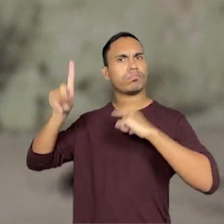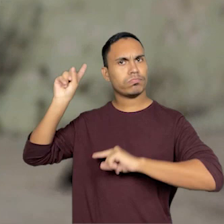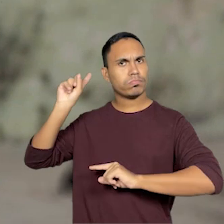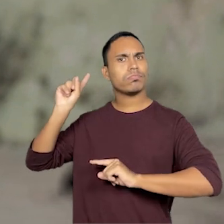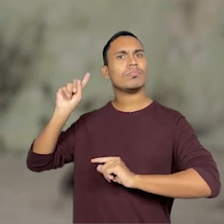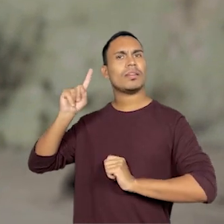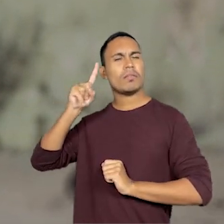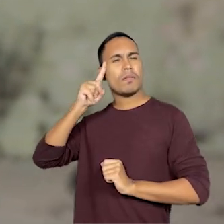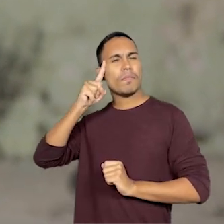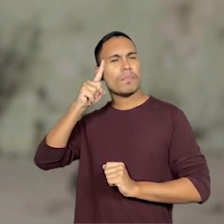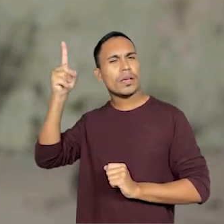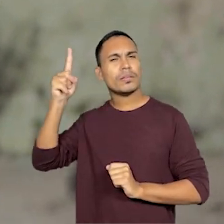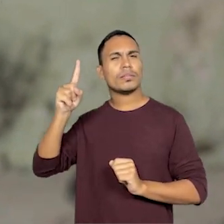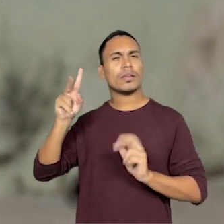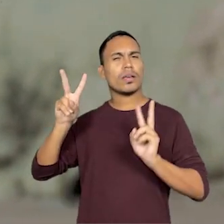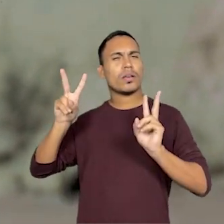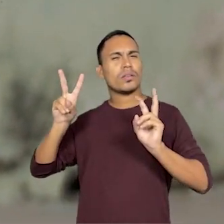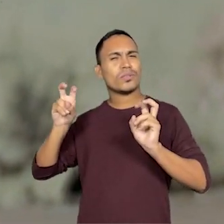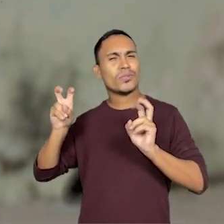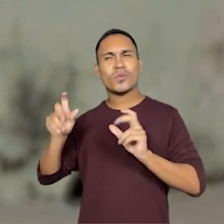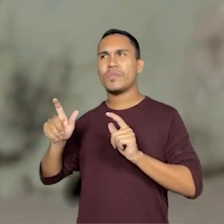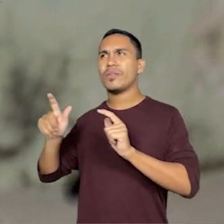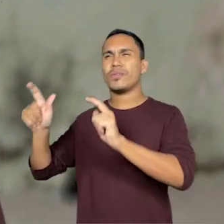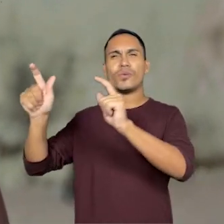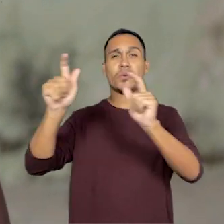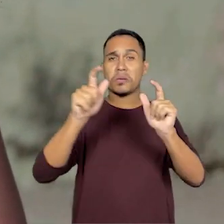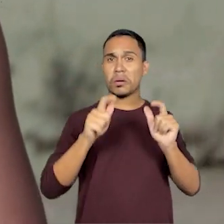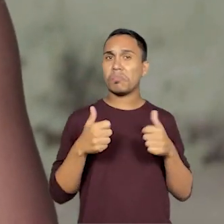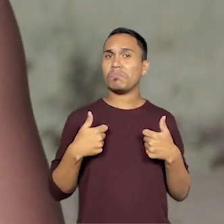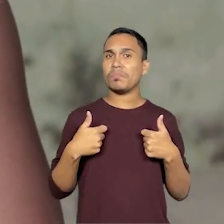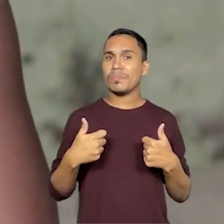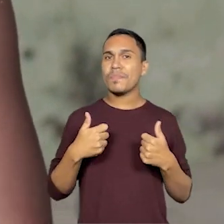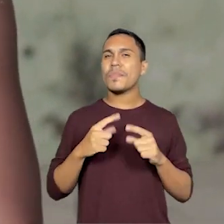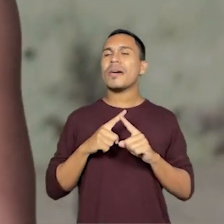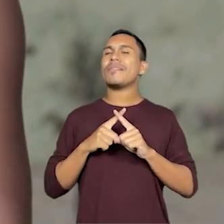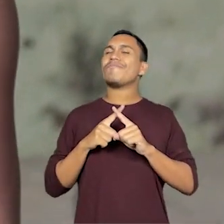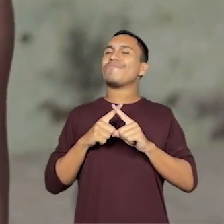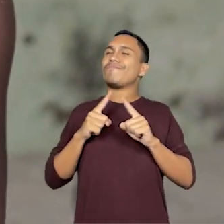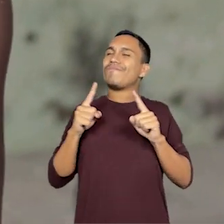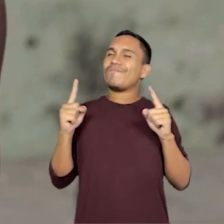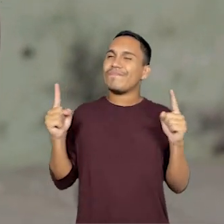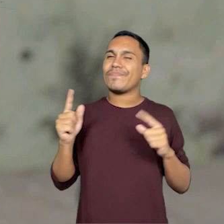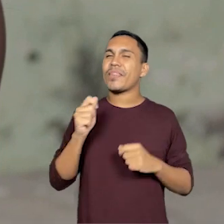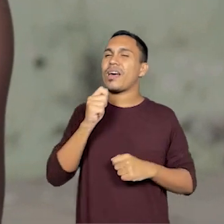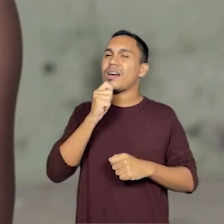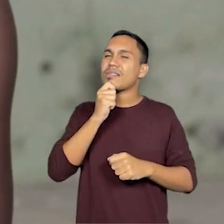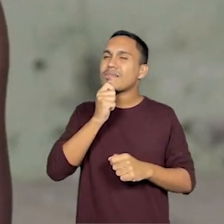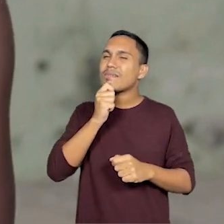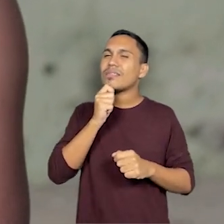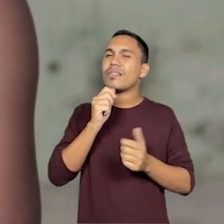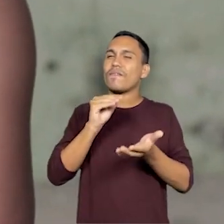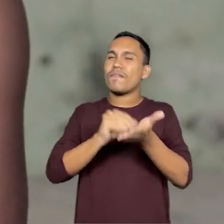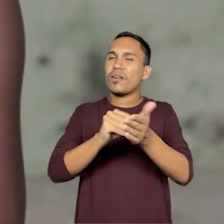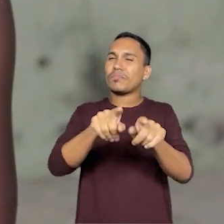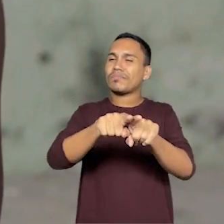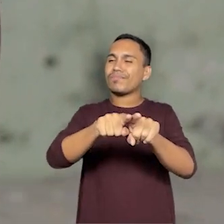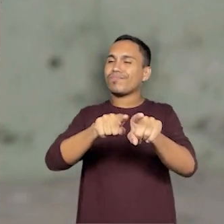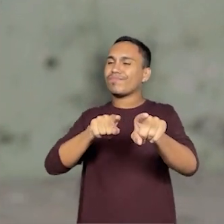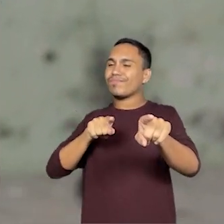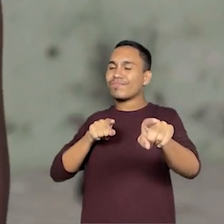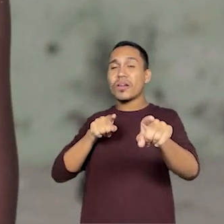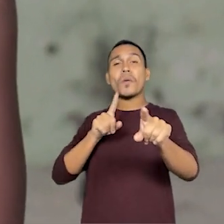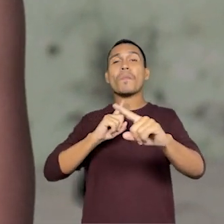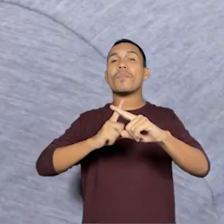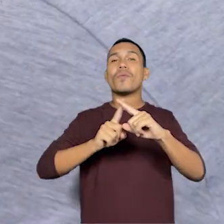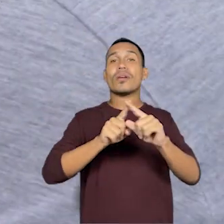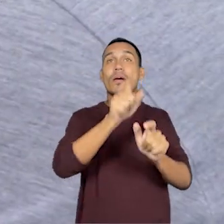de pensar assim, os diversos locais, mas que ainda está muito atrás de pensar na diversidade de pessoas que ela vai